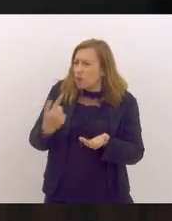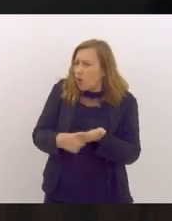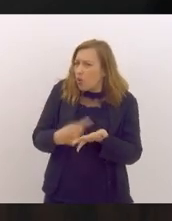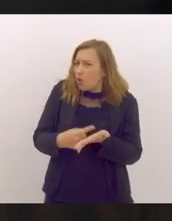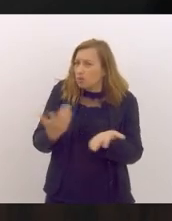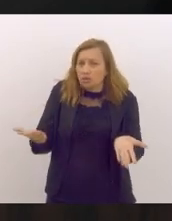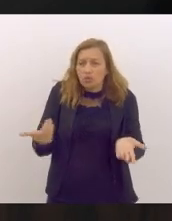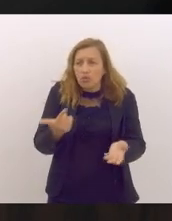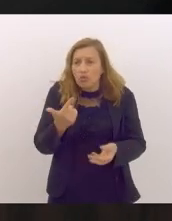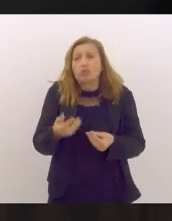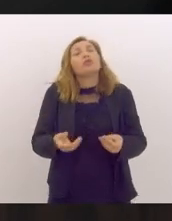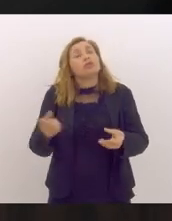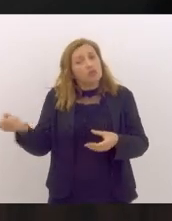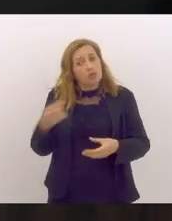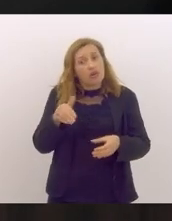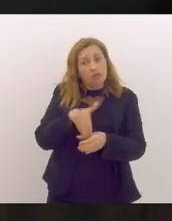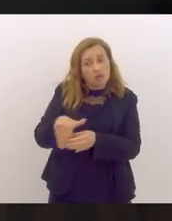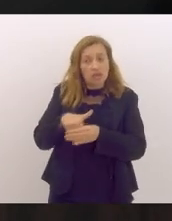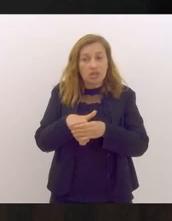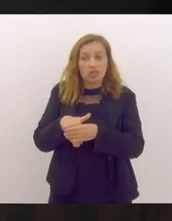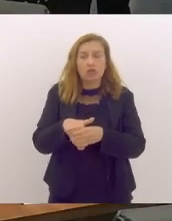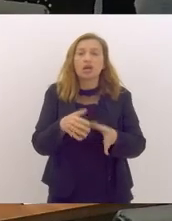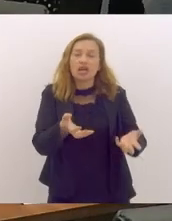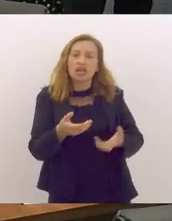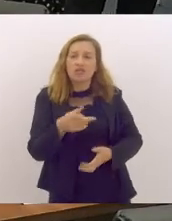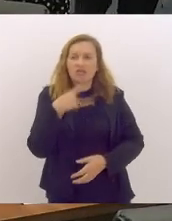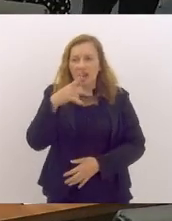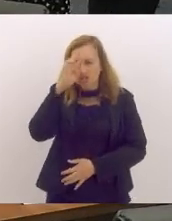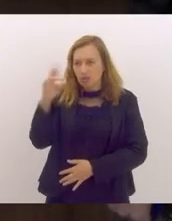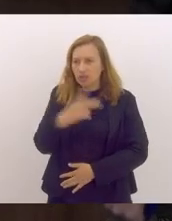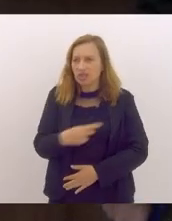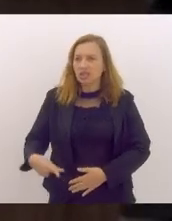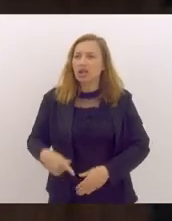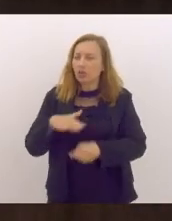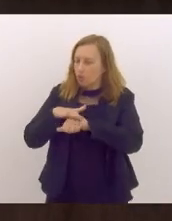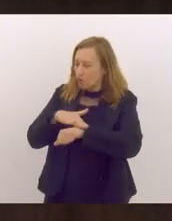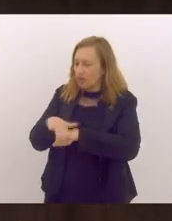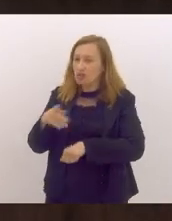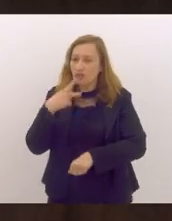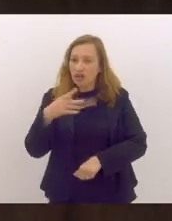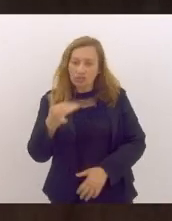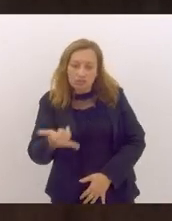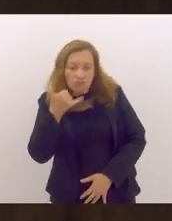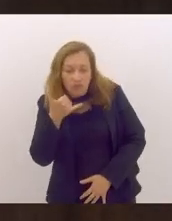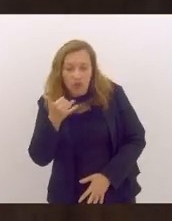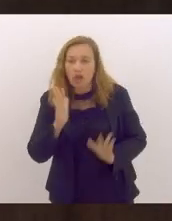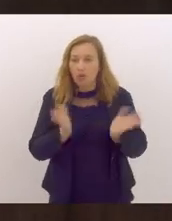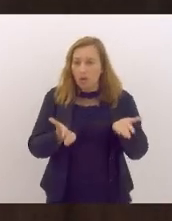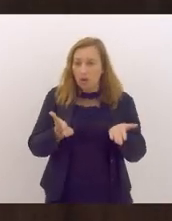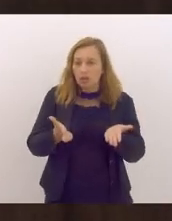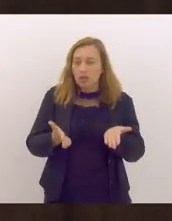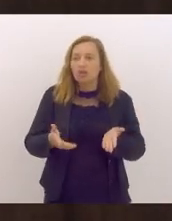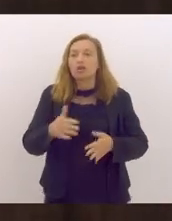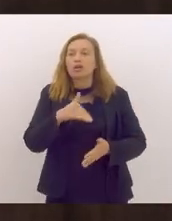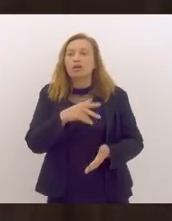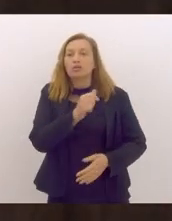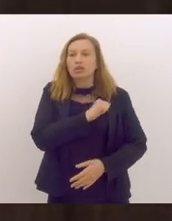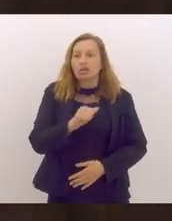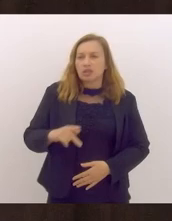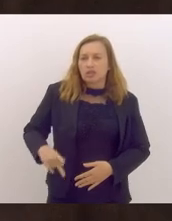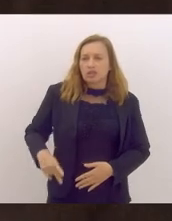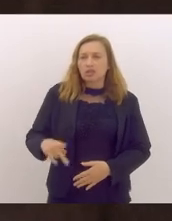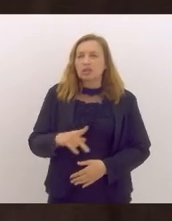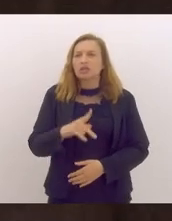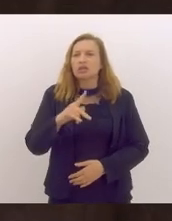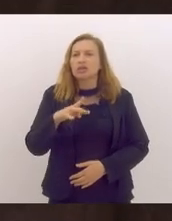votar. Vamos para a votação. Queria relatar, presidente, a conversa que eu fiz agora há pouco ao telefone com o presidente Henrique Figueira